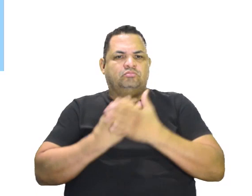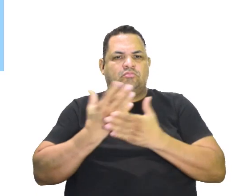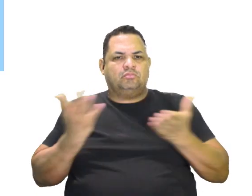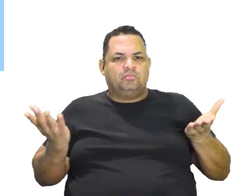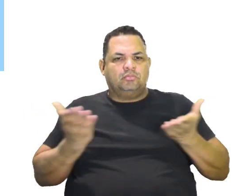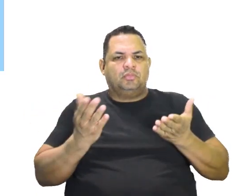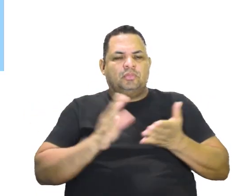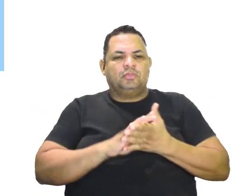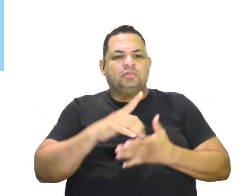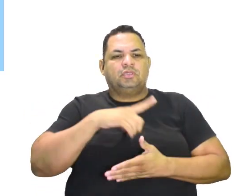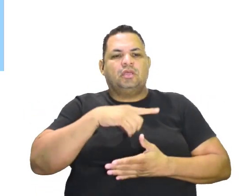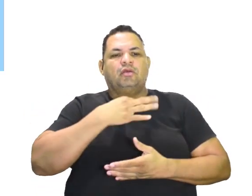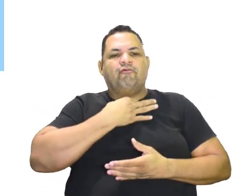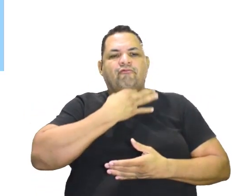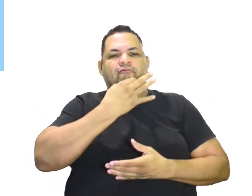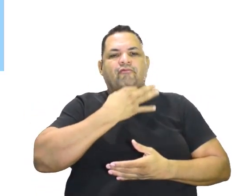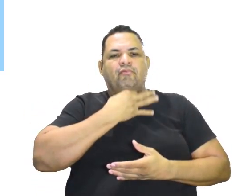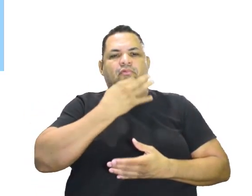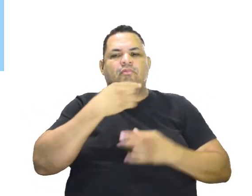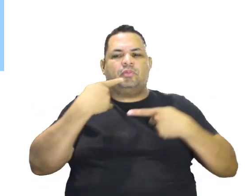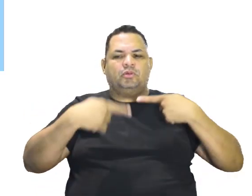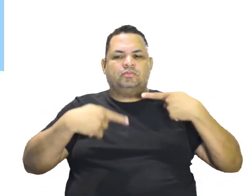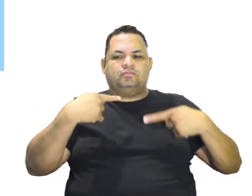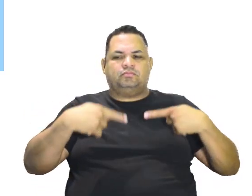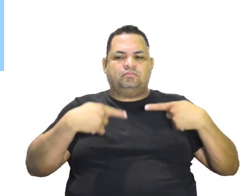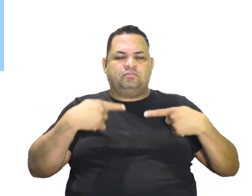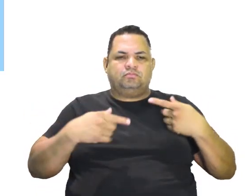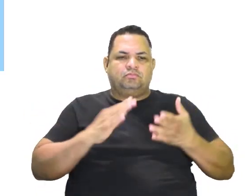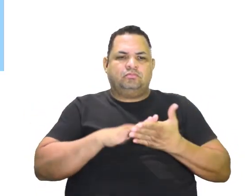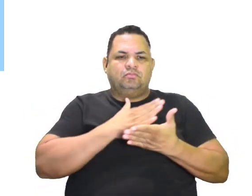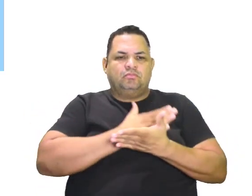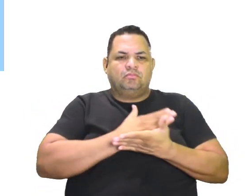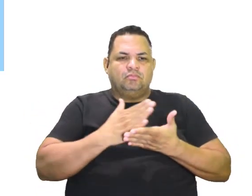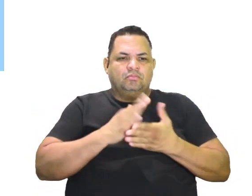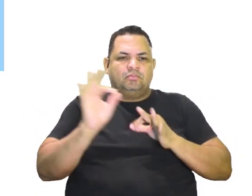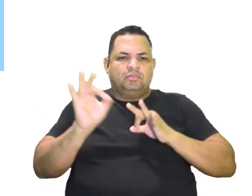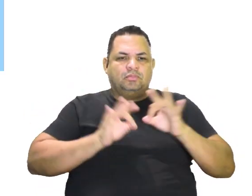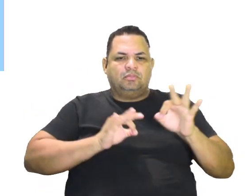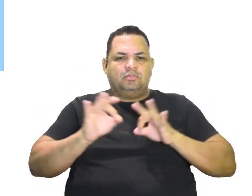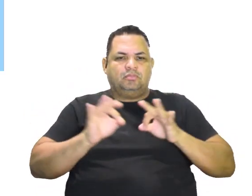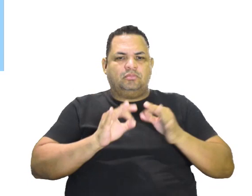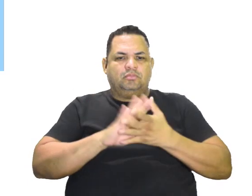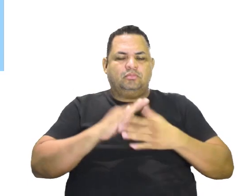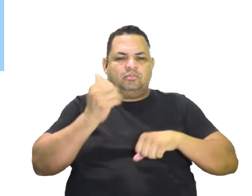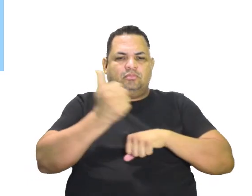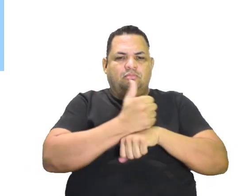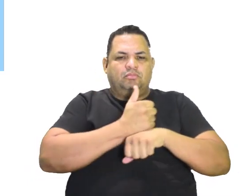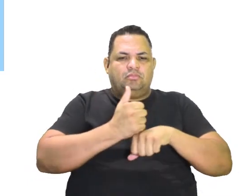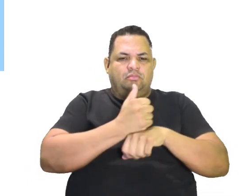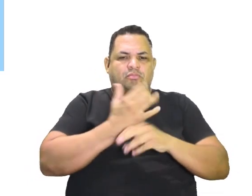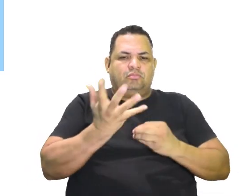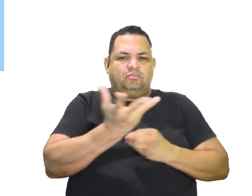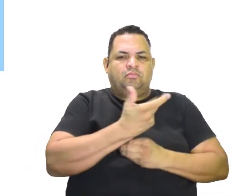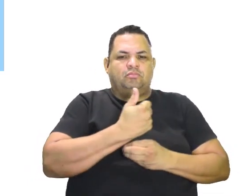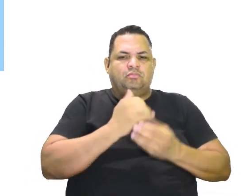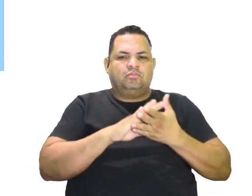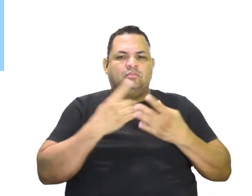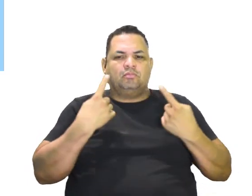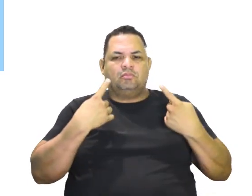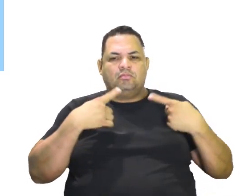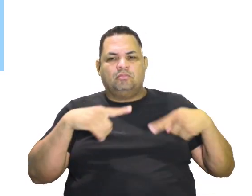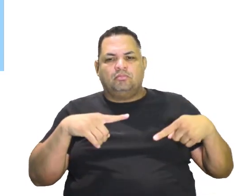agora passaram a ter uma voz política, eles começaram a se organizar. E os artistas reagiram a